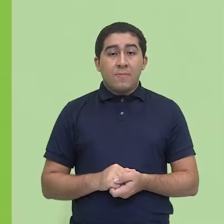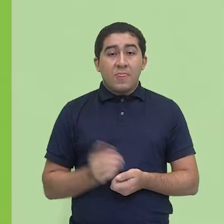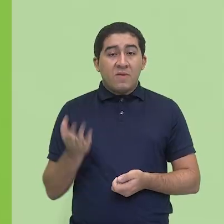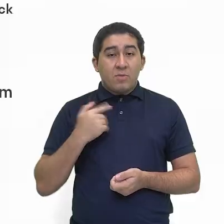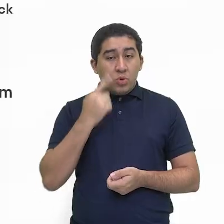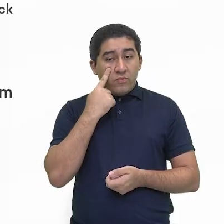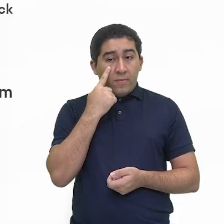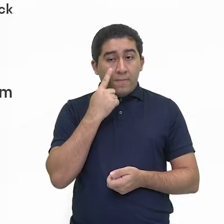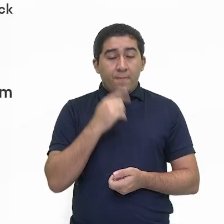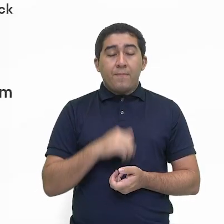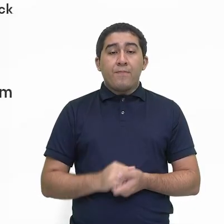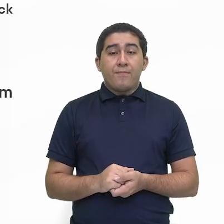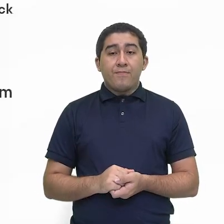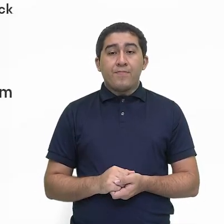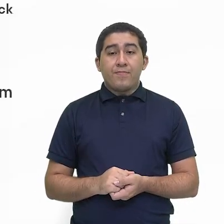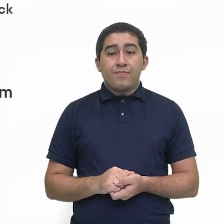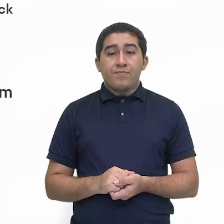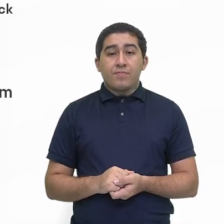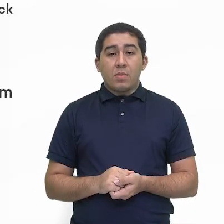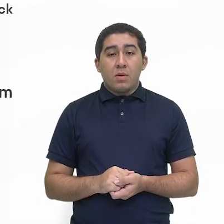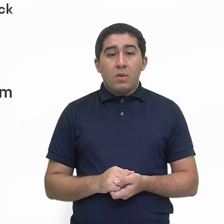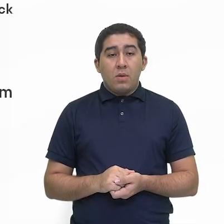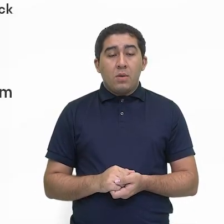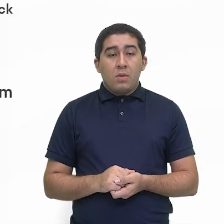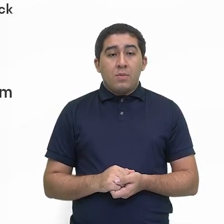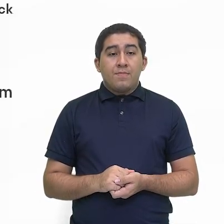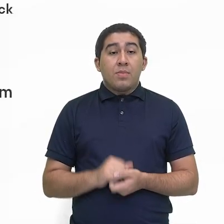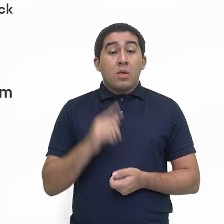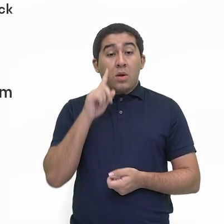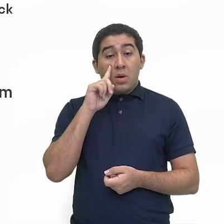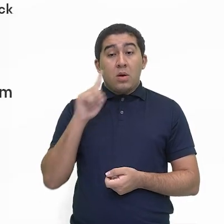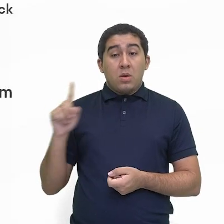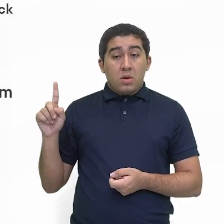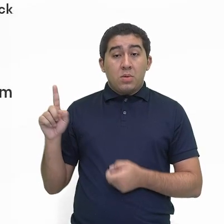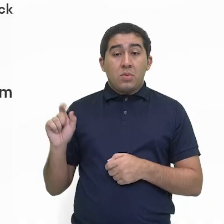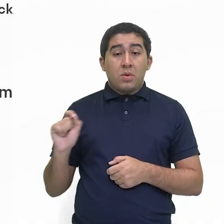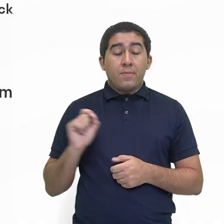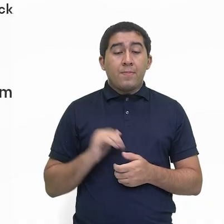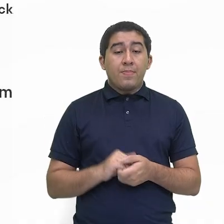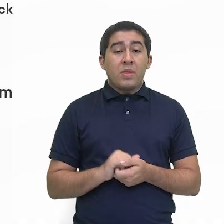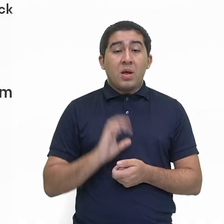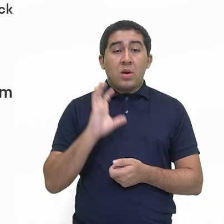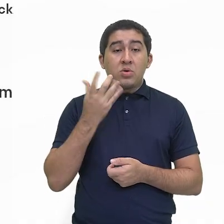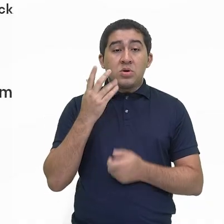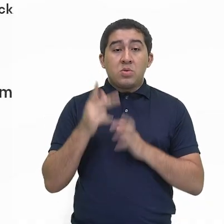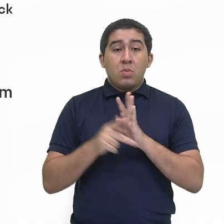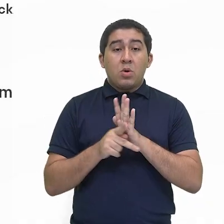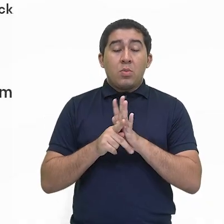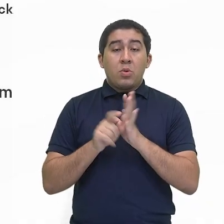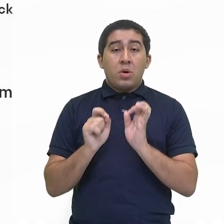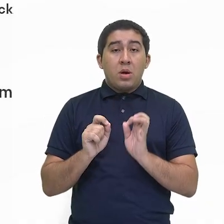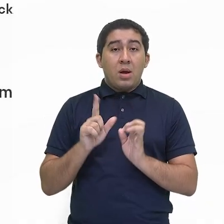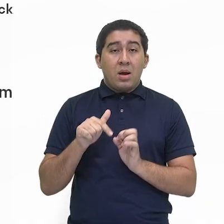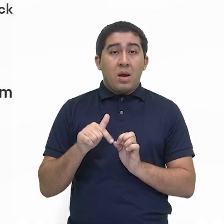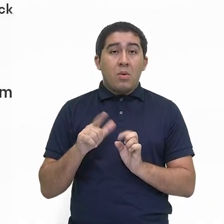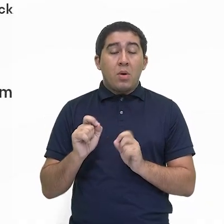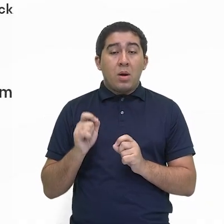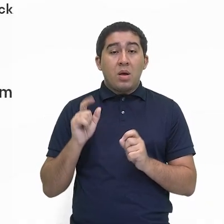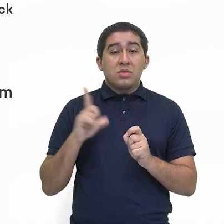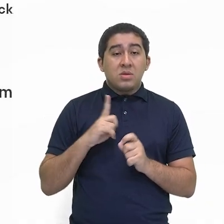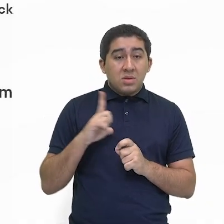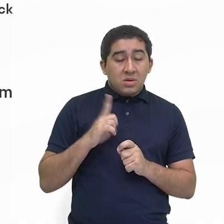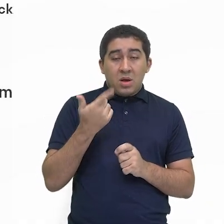Então, olha só a eletrólise agora. Já a eletrólise é a reação de oxirredução que ocorre de modo